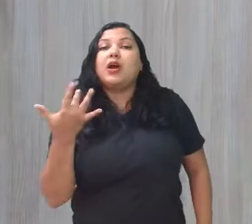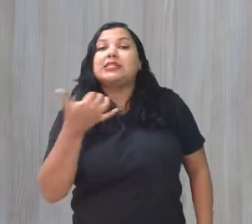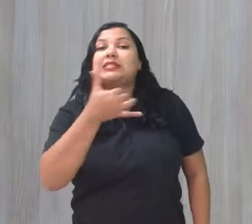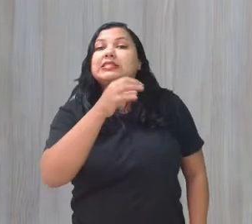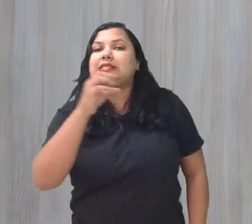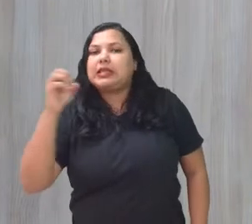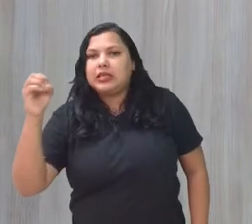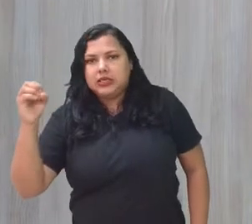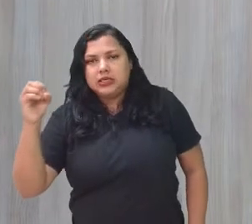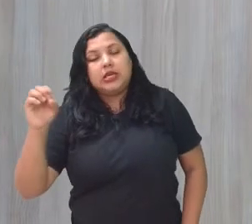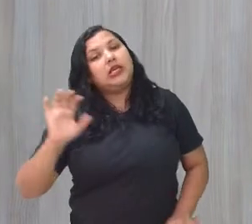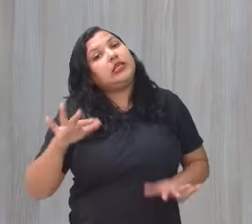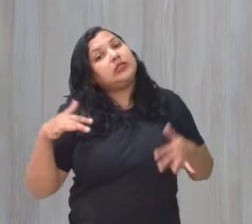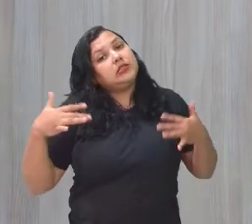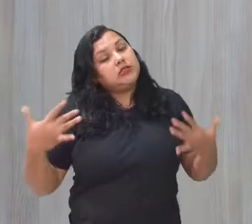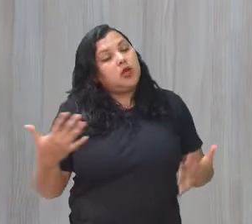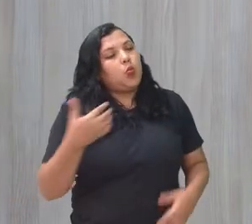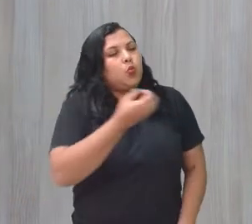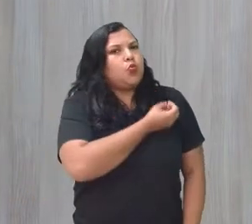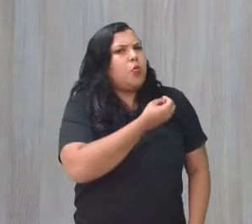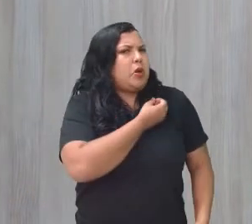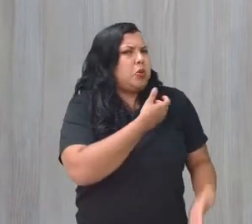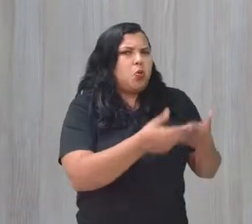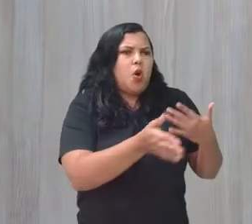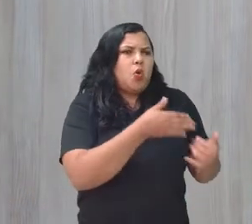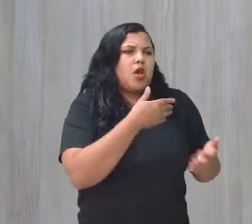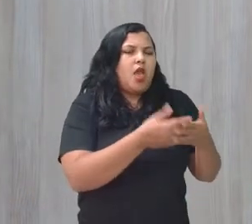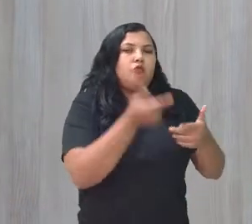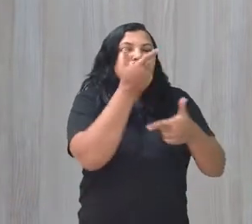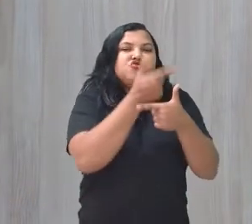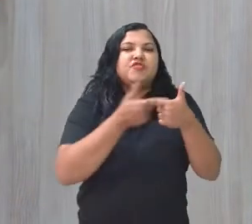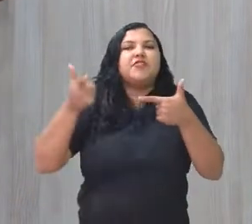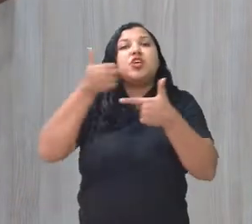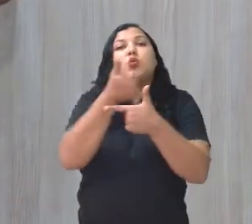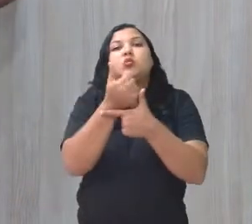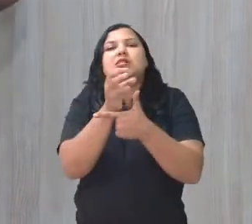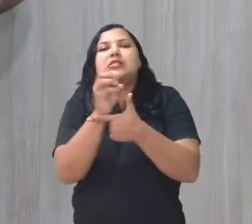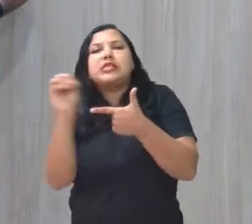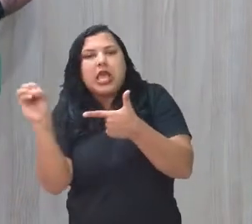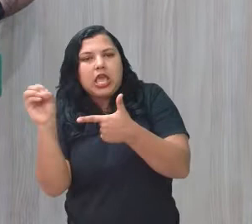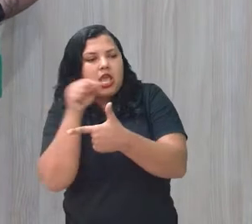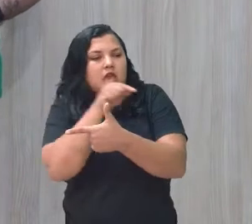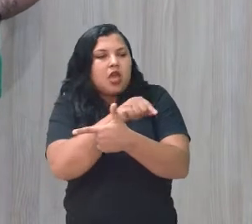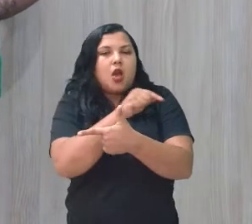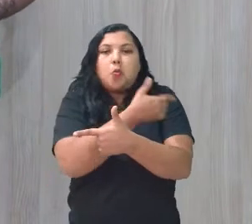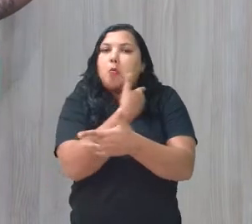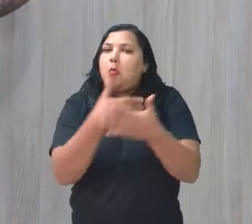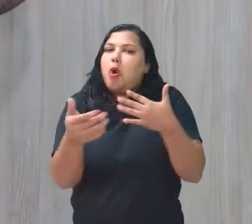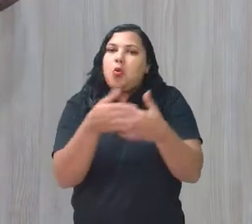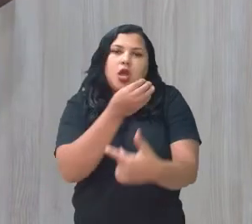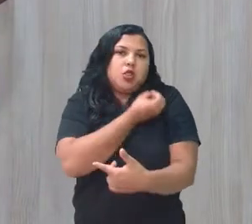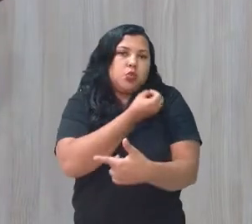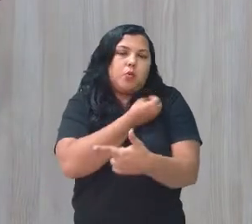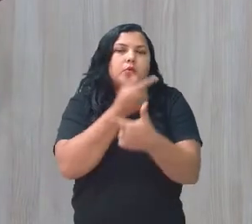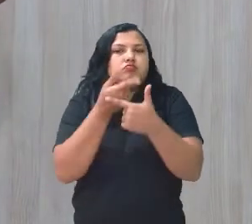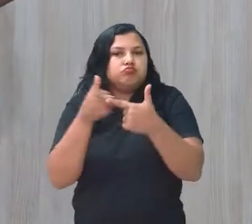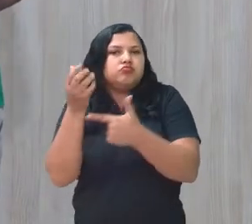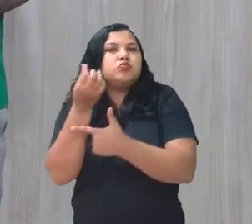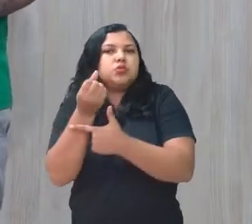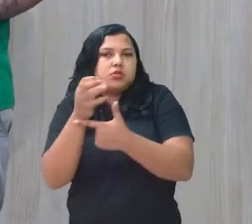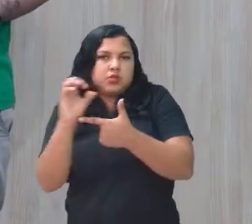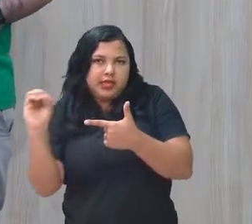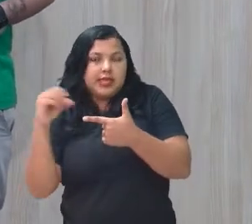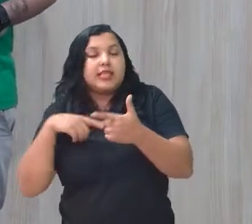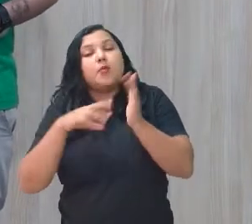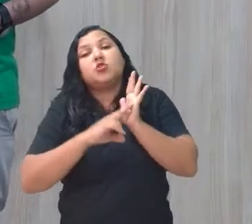dividindo em 100 partes iguais. E estou desenhando isso daqui para representar essa porcentagem. Então, a gente vai pegar o